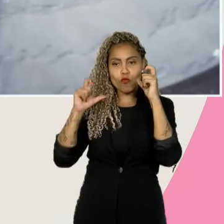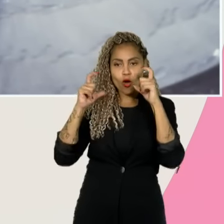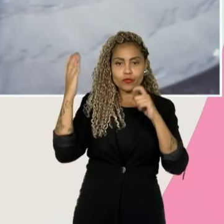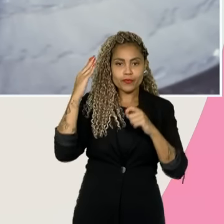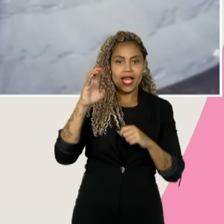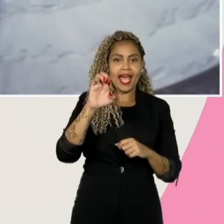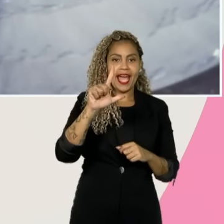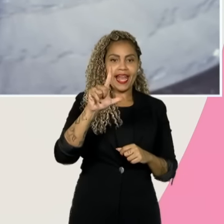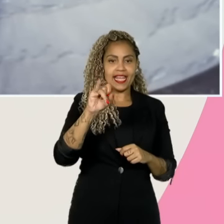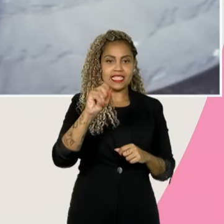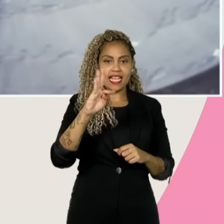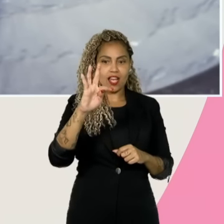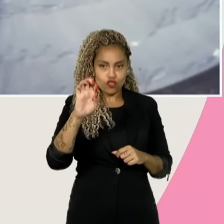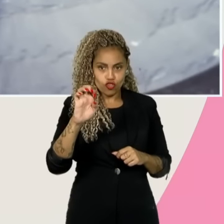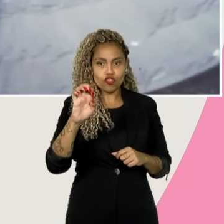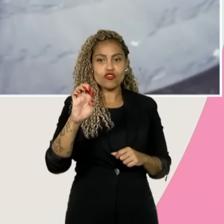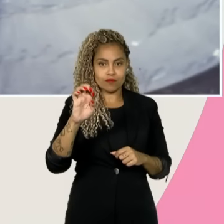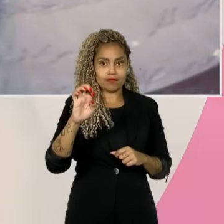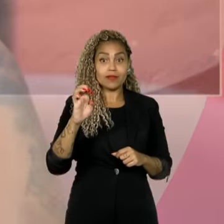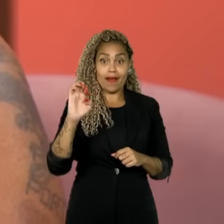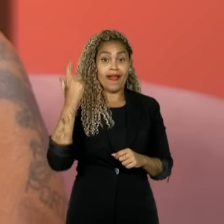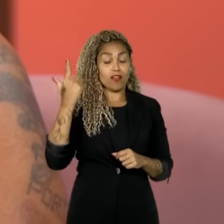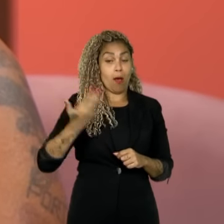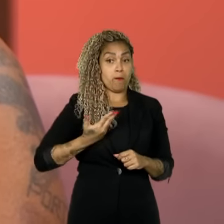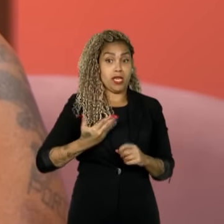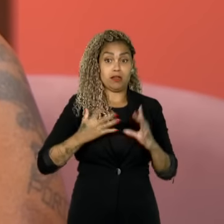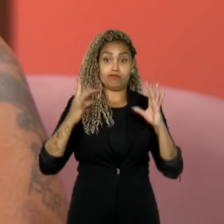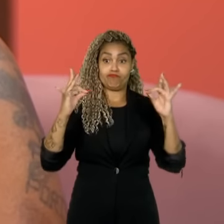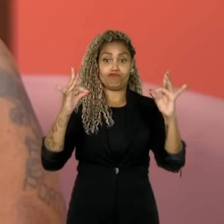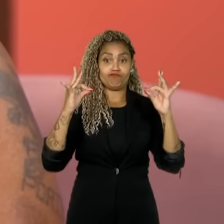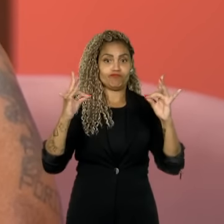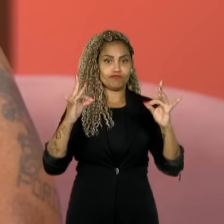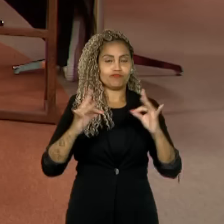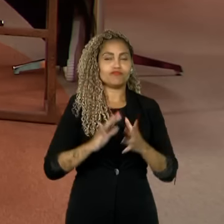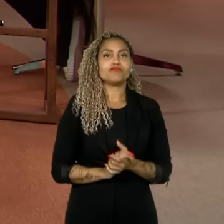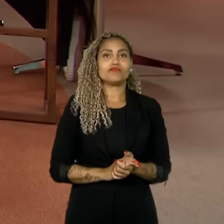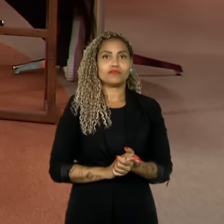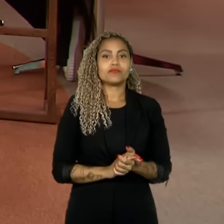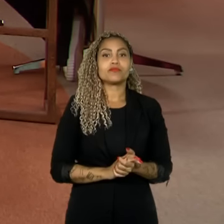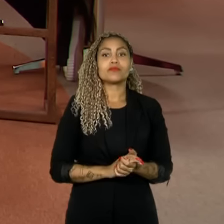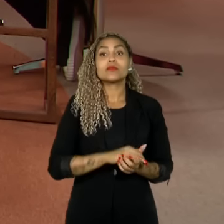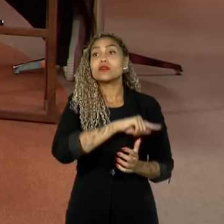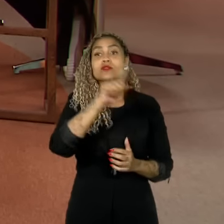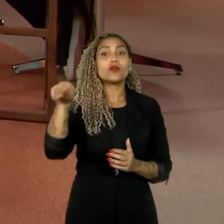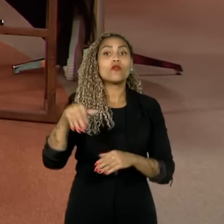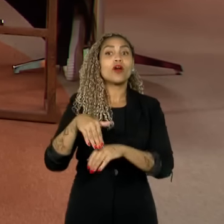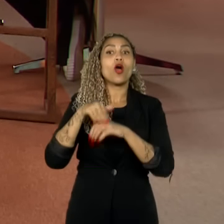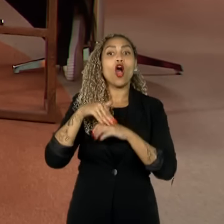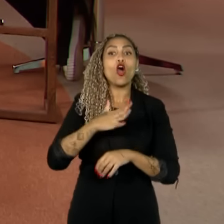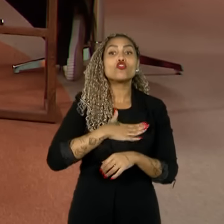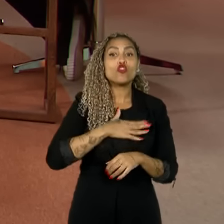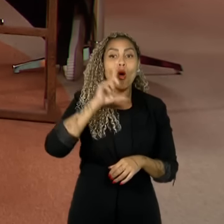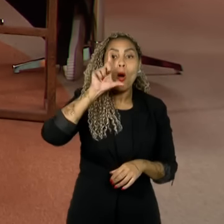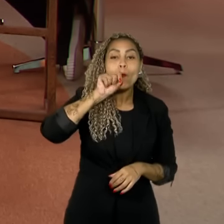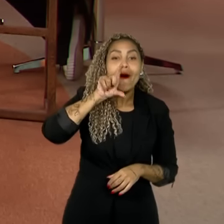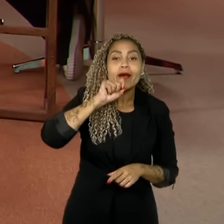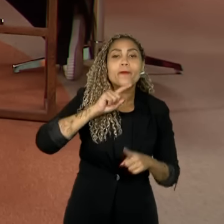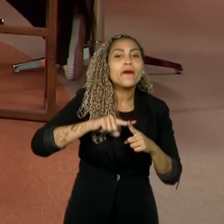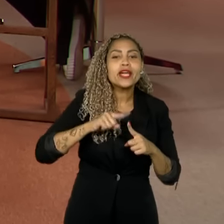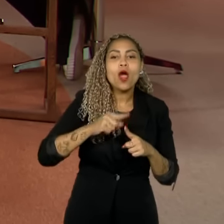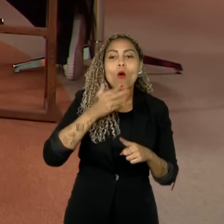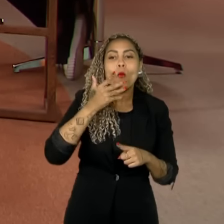Cardoso. Elisete Cardoso. Não é isso? Isso. E dizem também, Cícero, que ela gostou muito da Portela, porque a Portela tinha as cores do